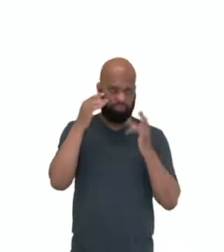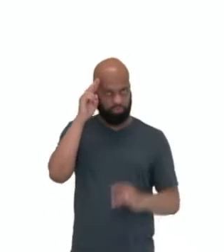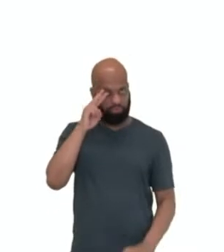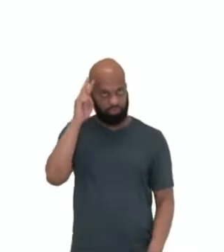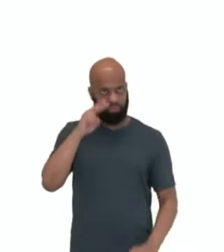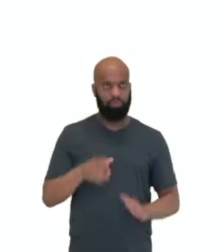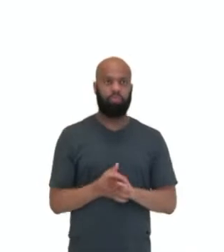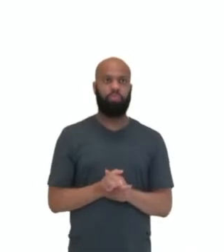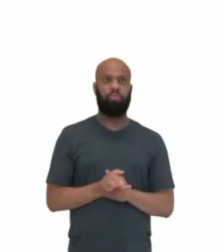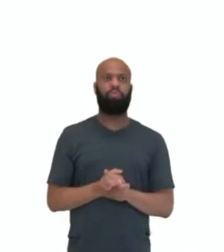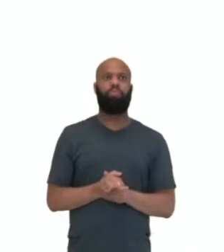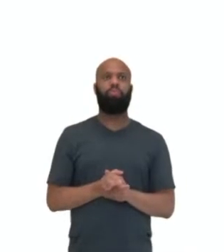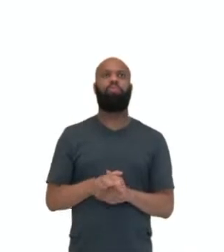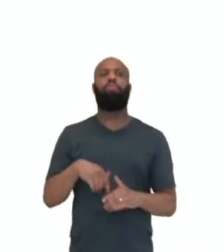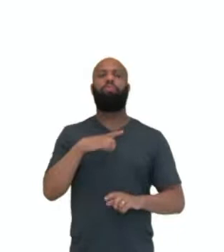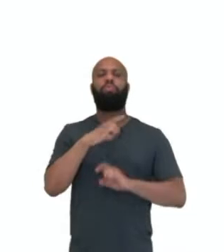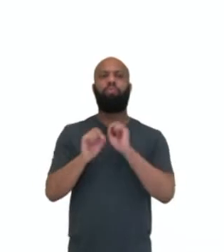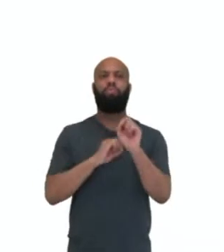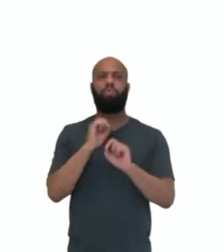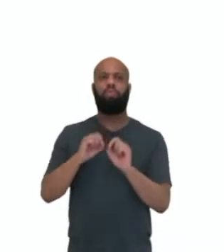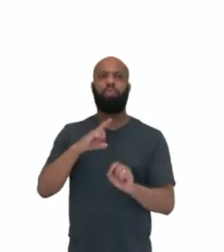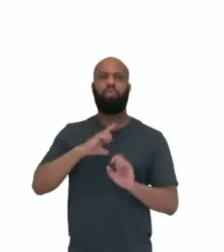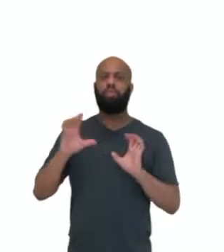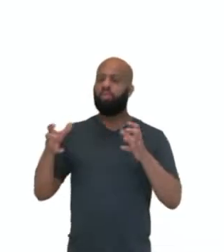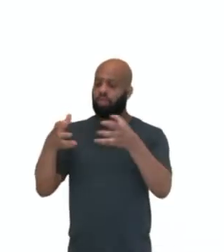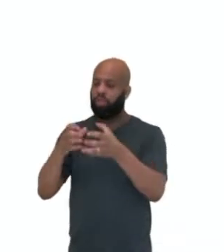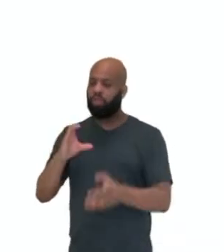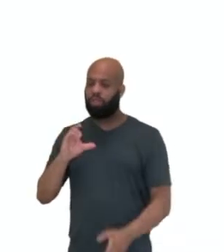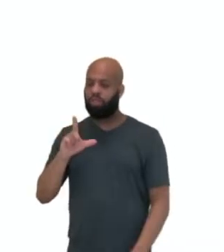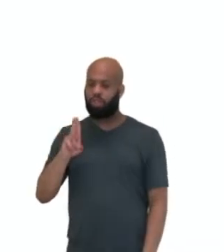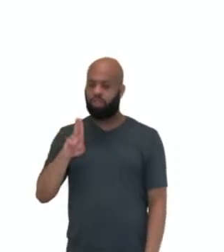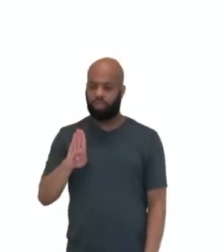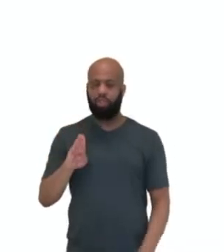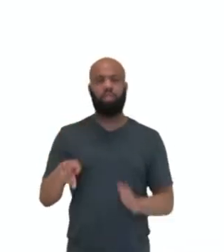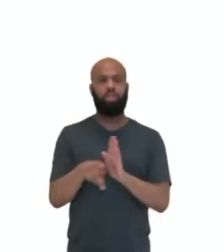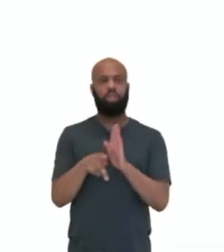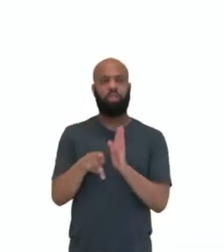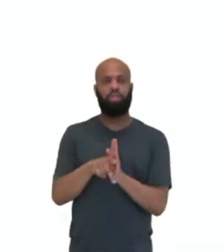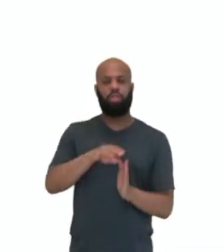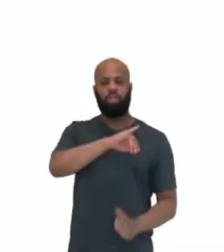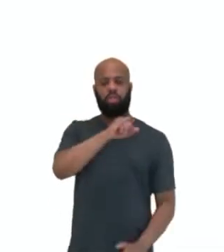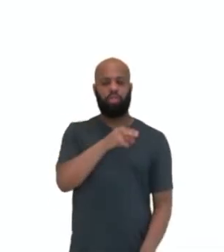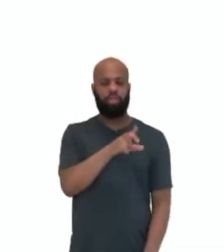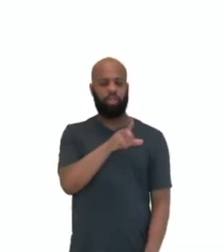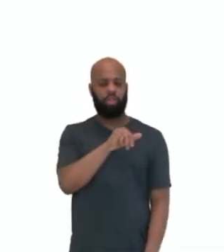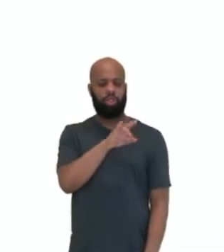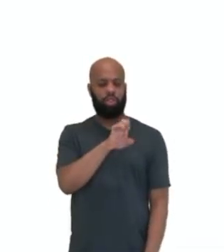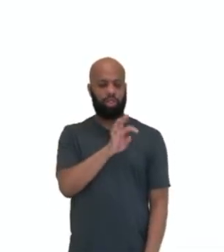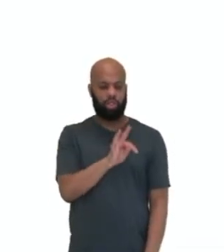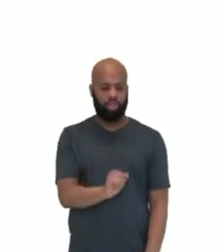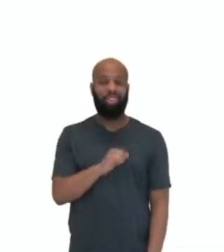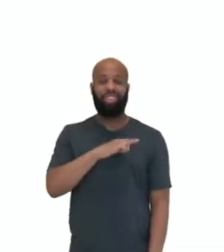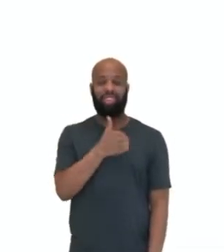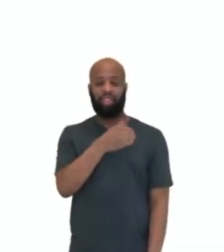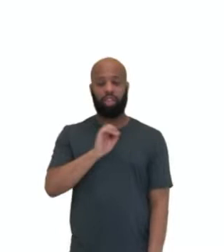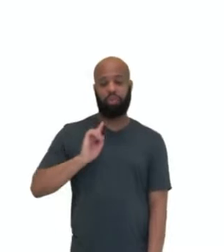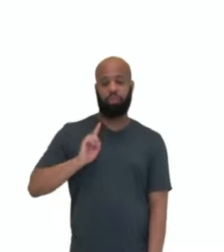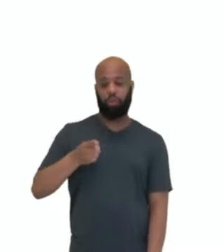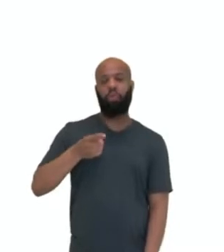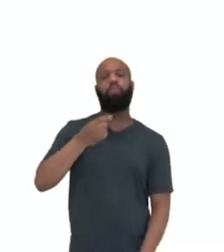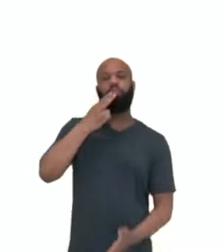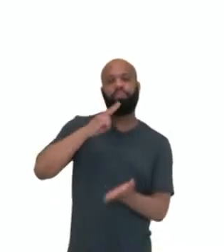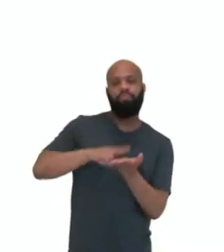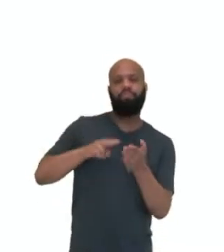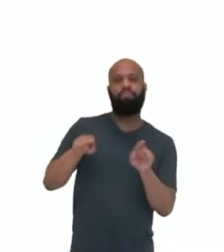ano, o Clube de Julieta recebe aproximadamente 10 mil cartas e e-mails nos